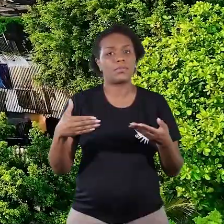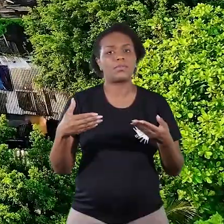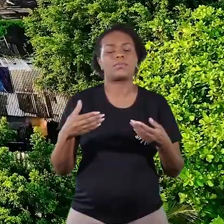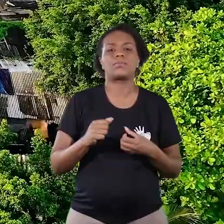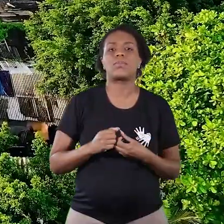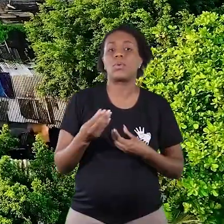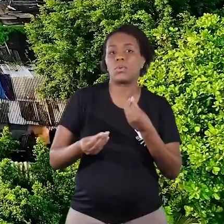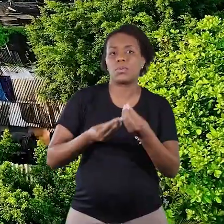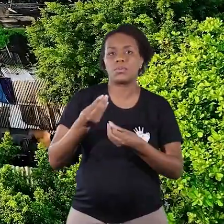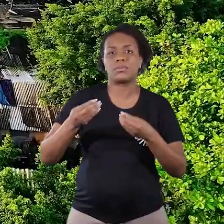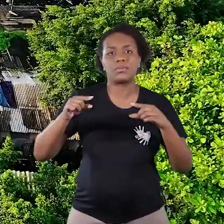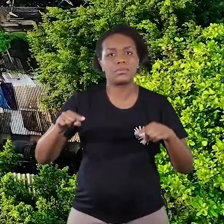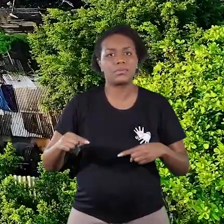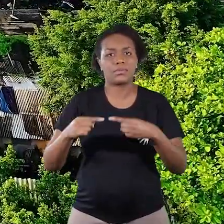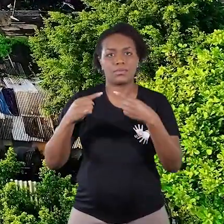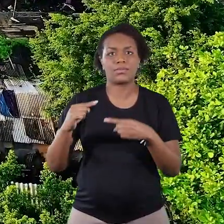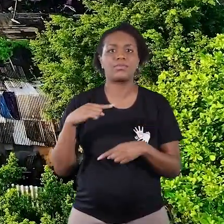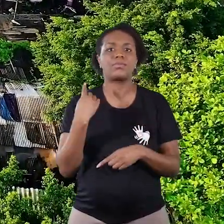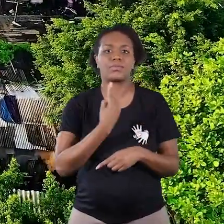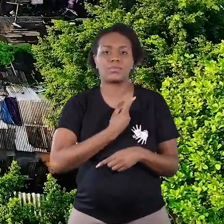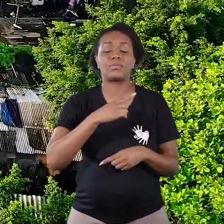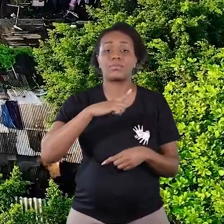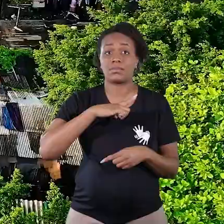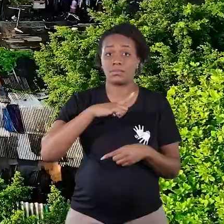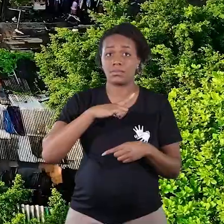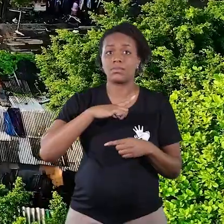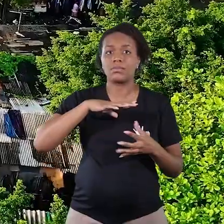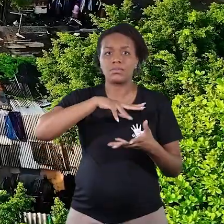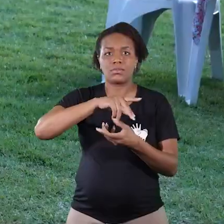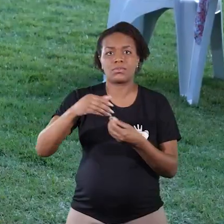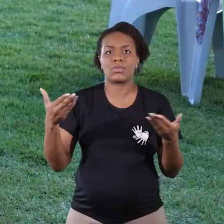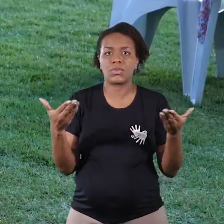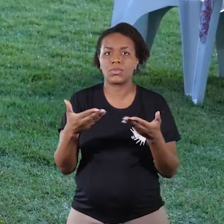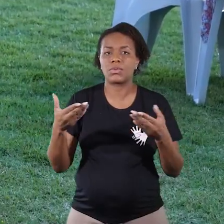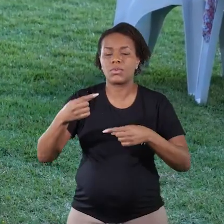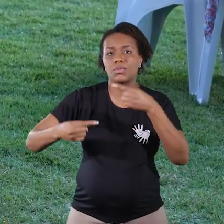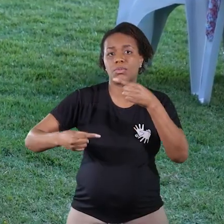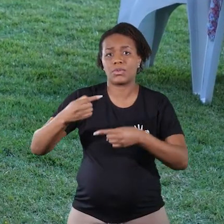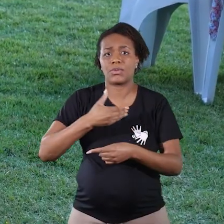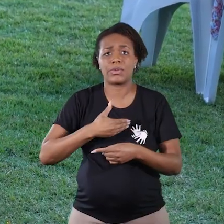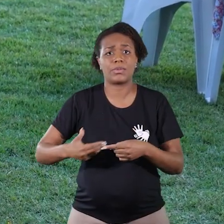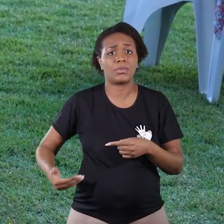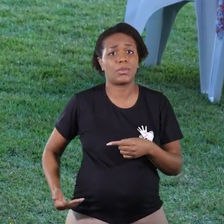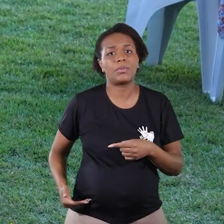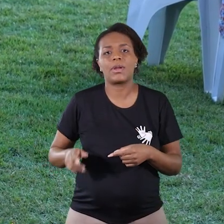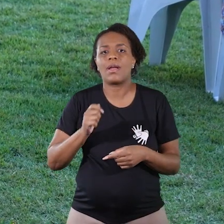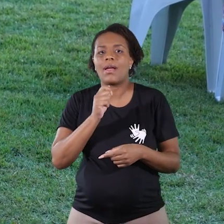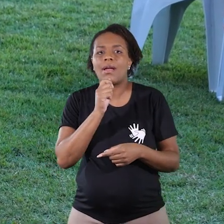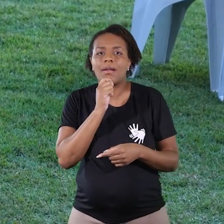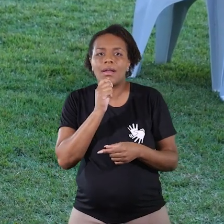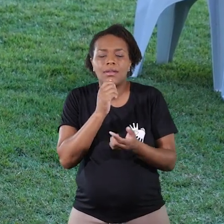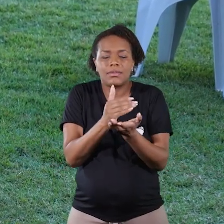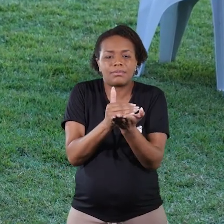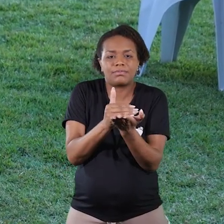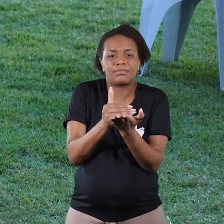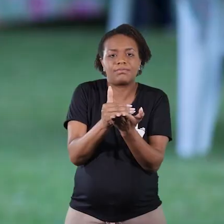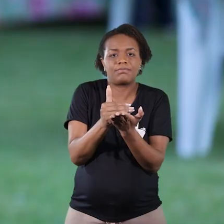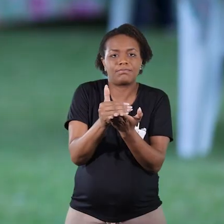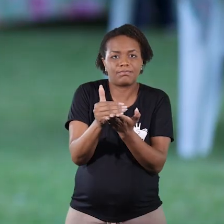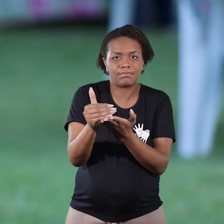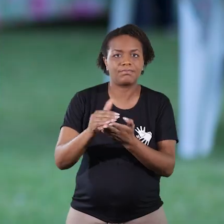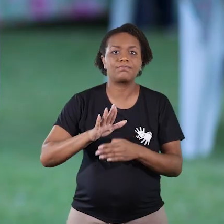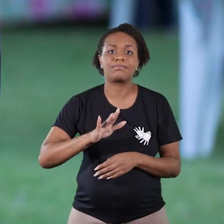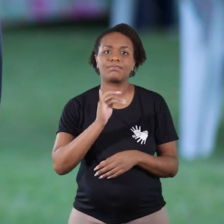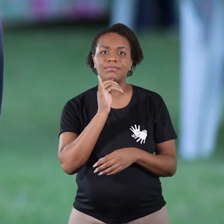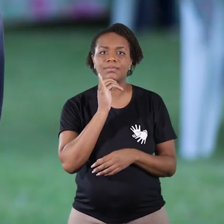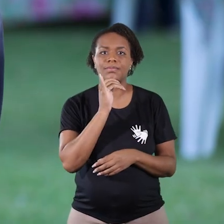Frente aos desafios que nós estamos vivenciando no mundo hoje, as políticas públicas elas são muito tímidas. Eu